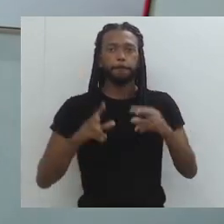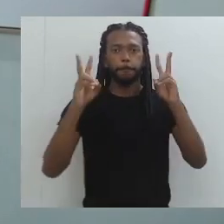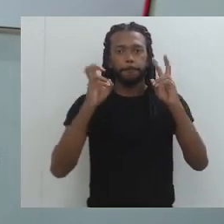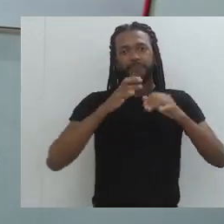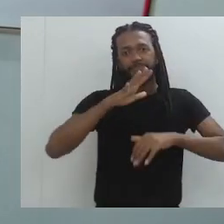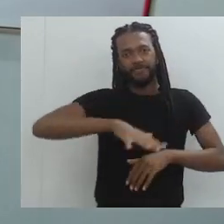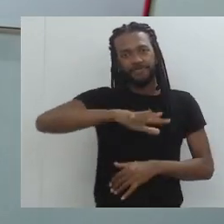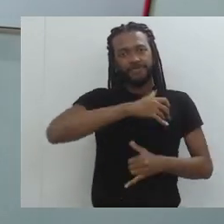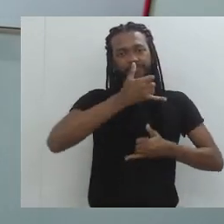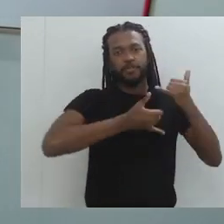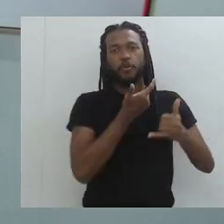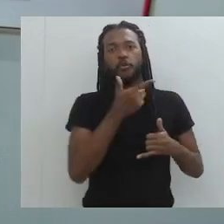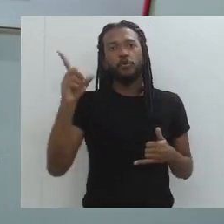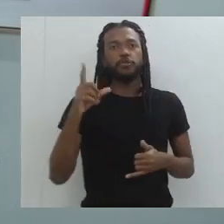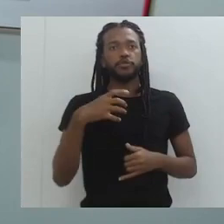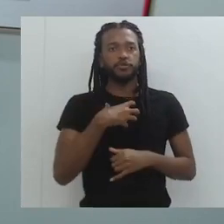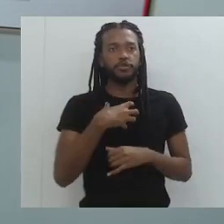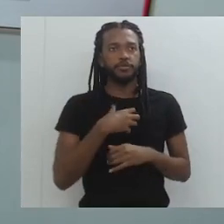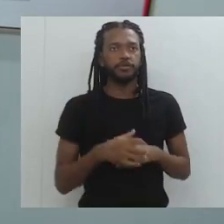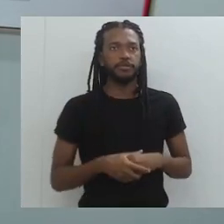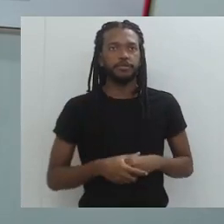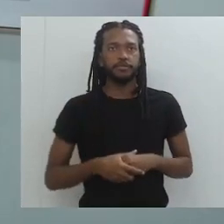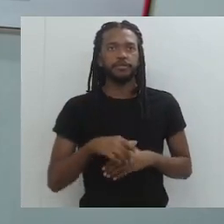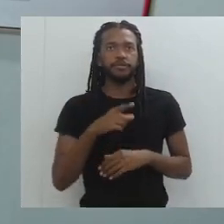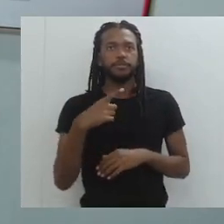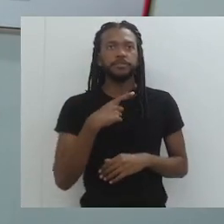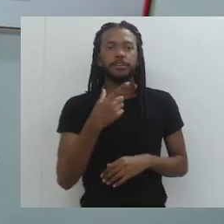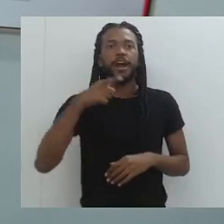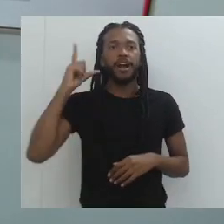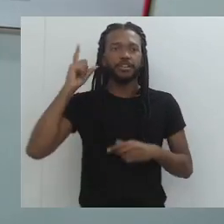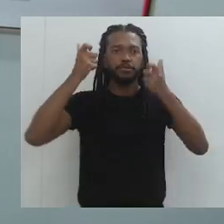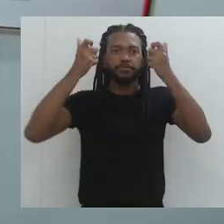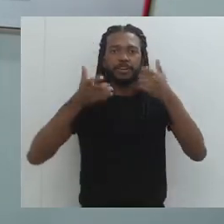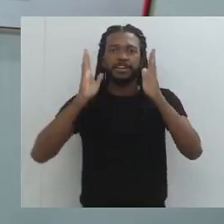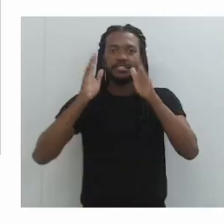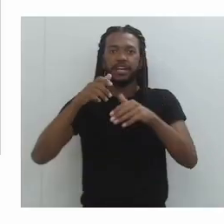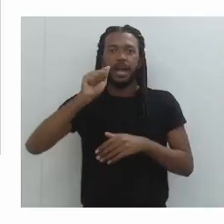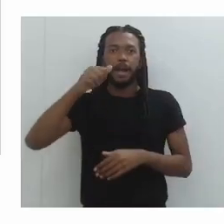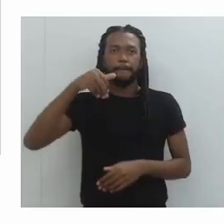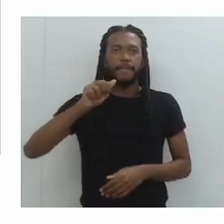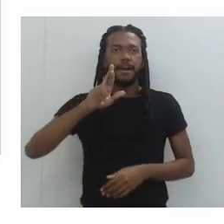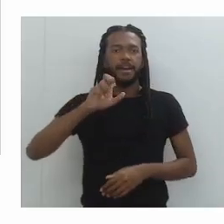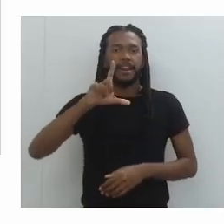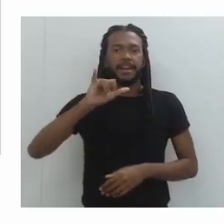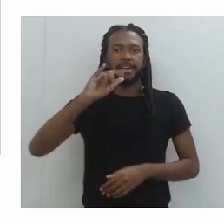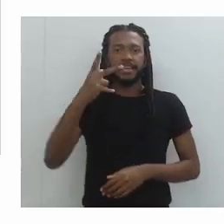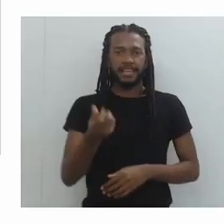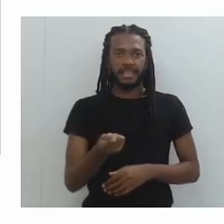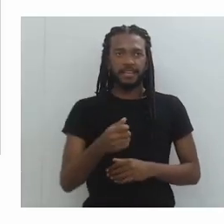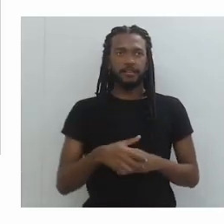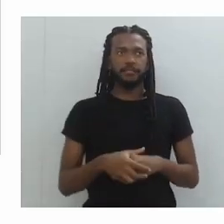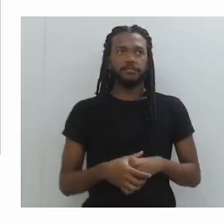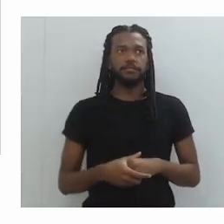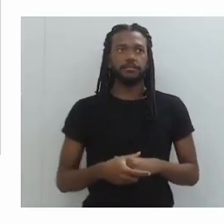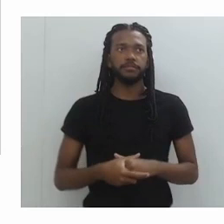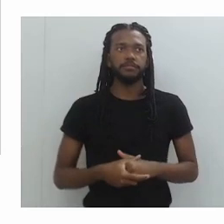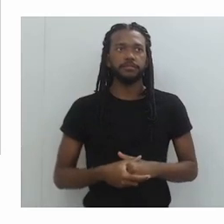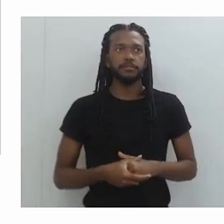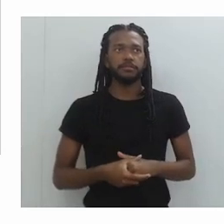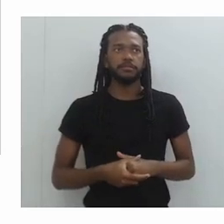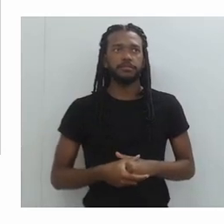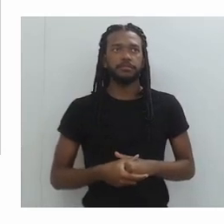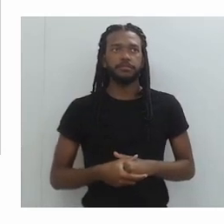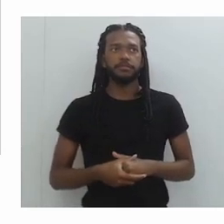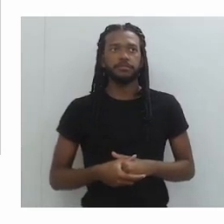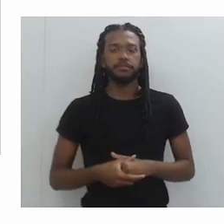os jogos, outros jogos populares, né? Aí eu falei da amarelinha daí, mas.